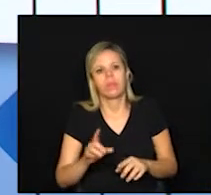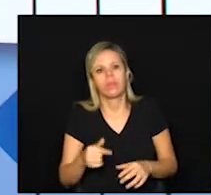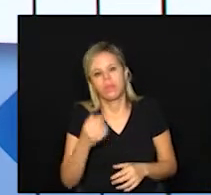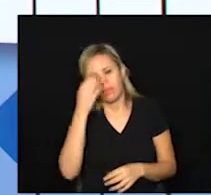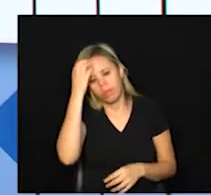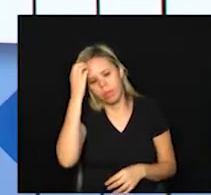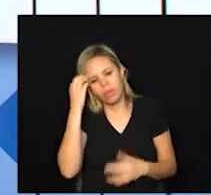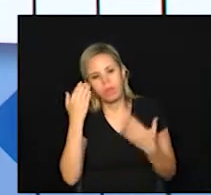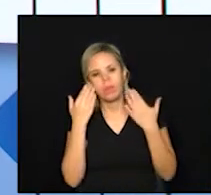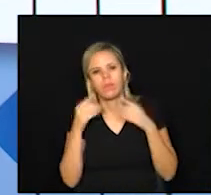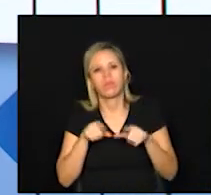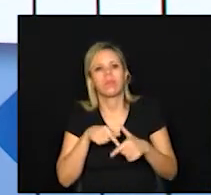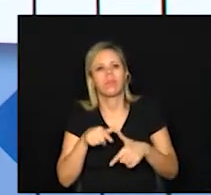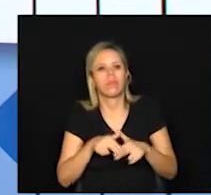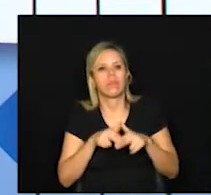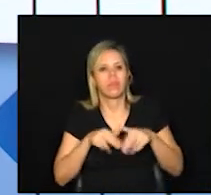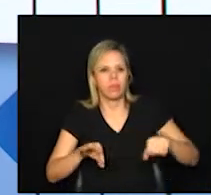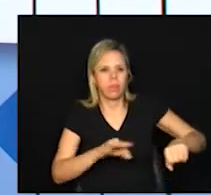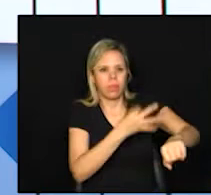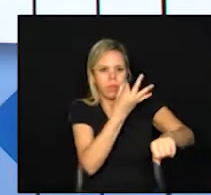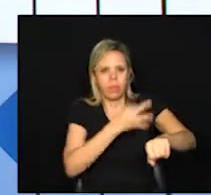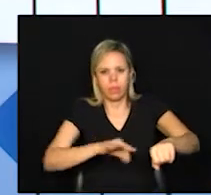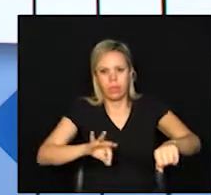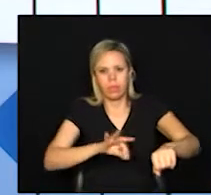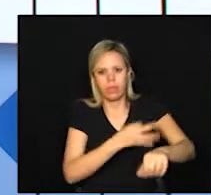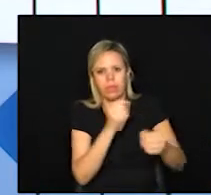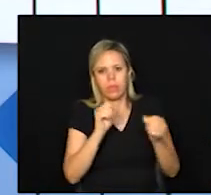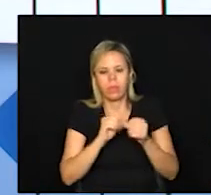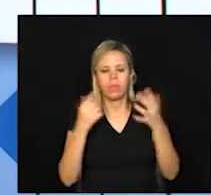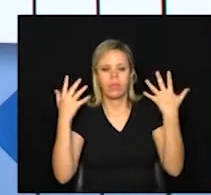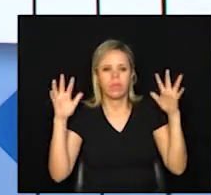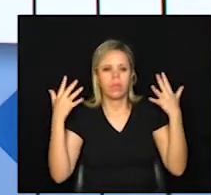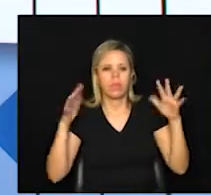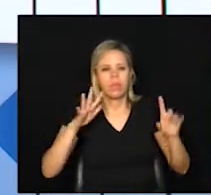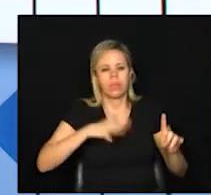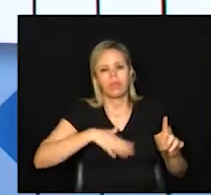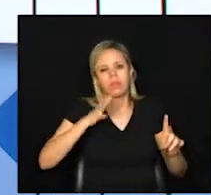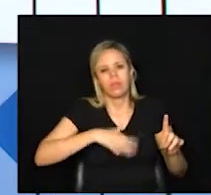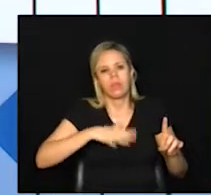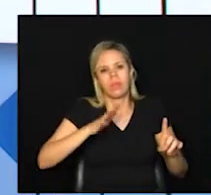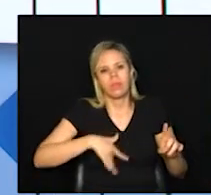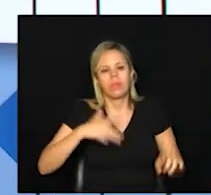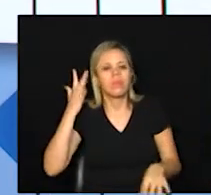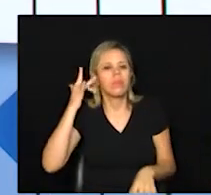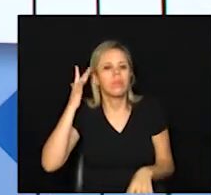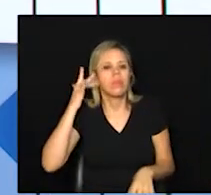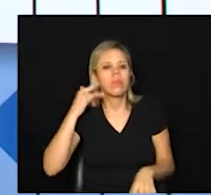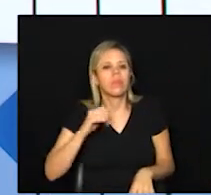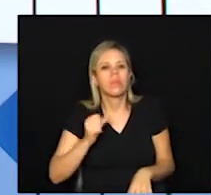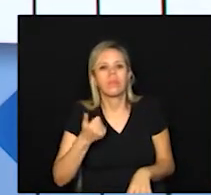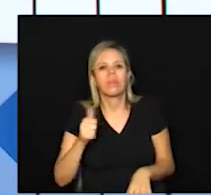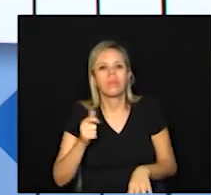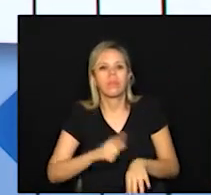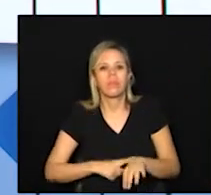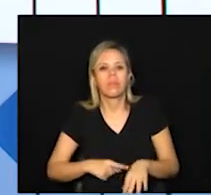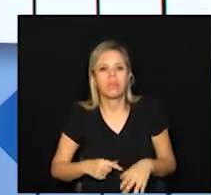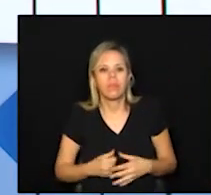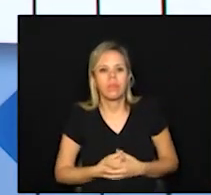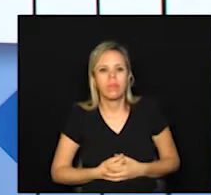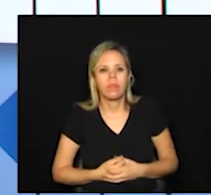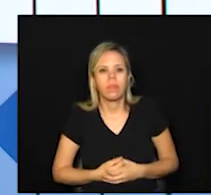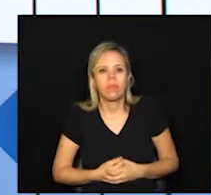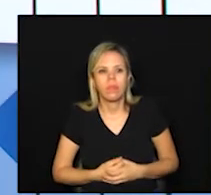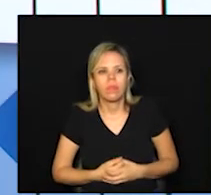gente chama. Por isso, a Orquestra Sinfônica fará uma homenagem, olha, amanhã às 11 horas, né,